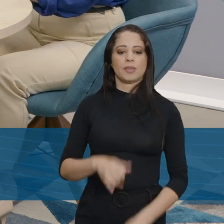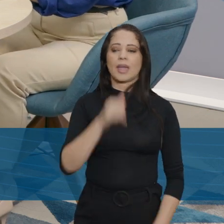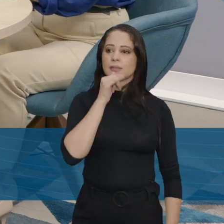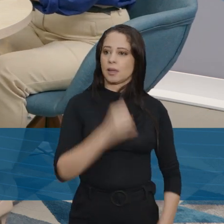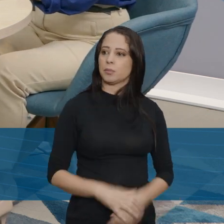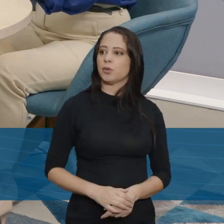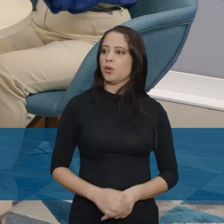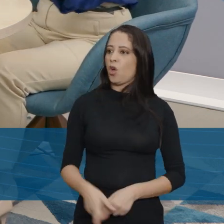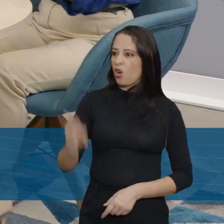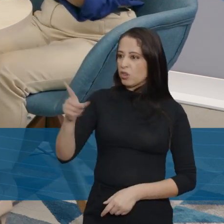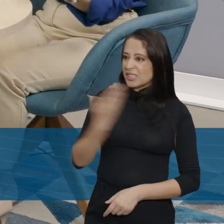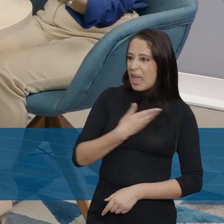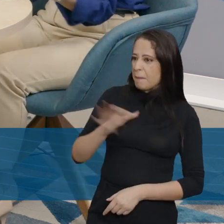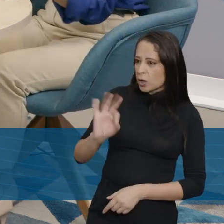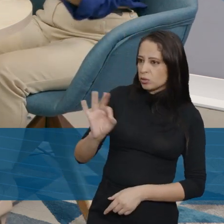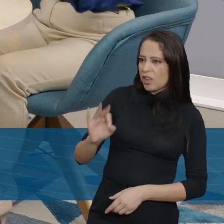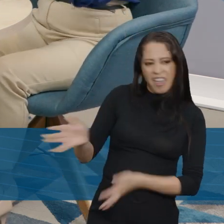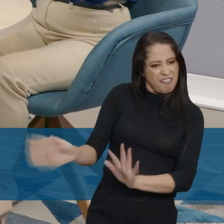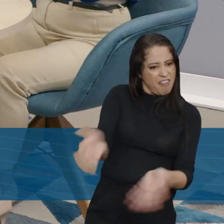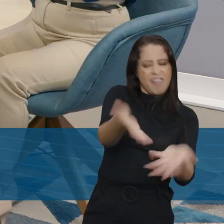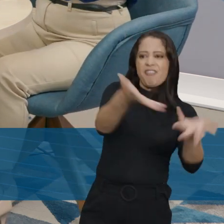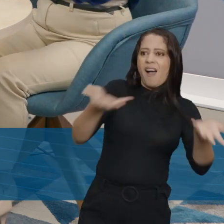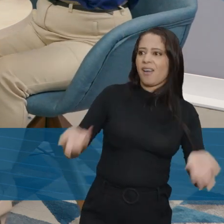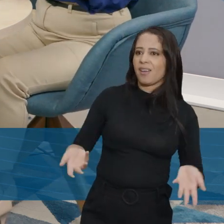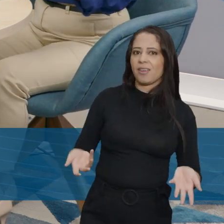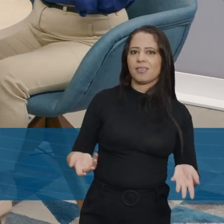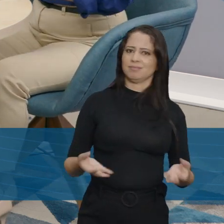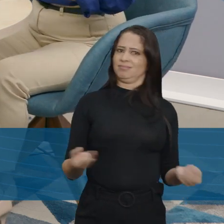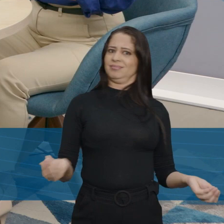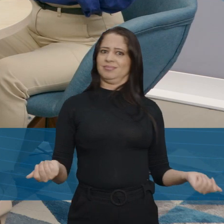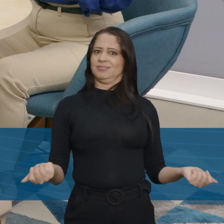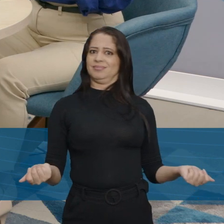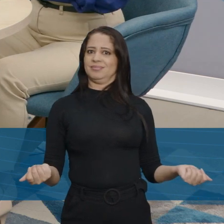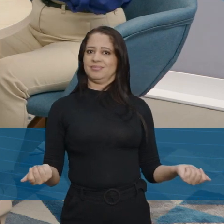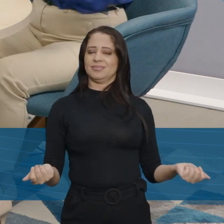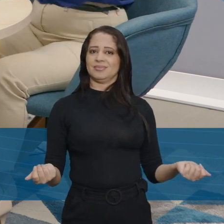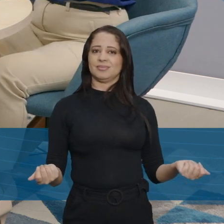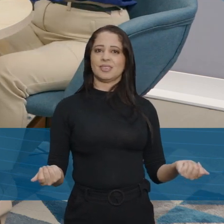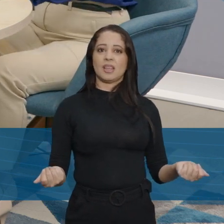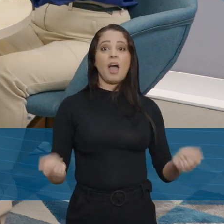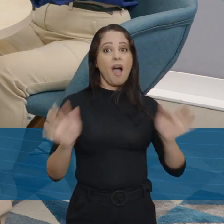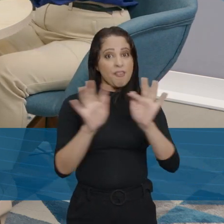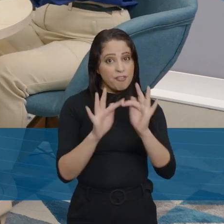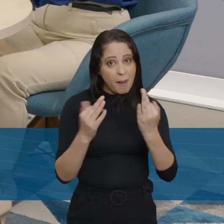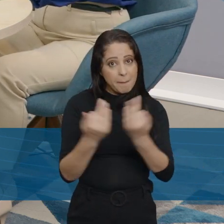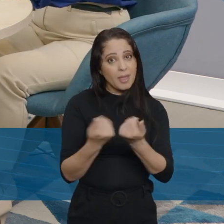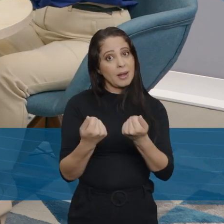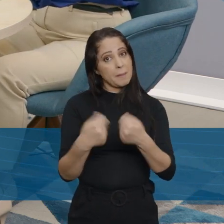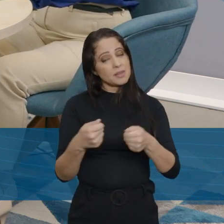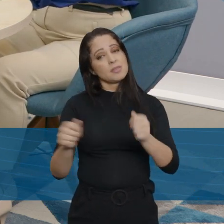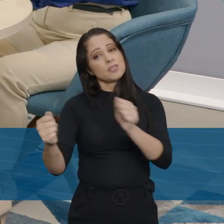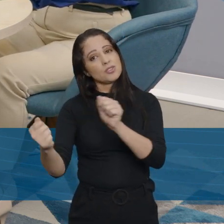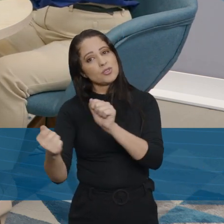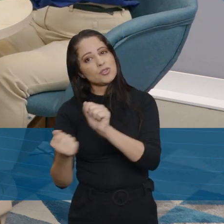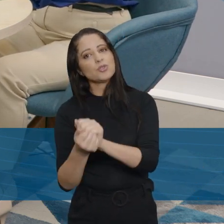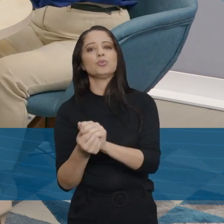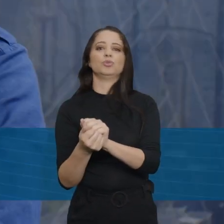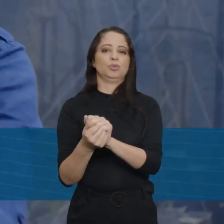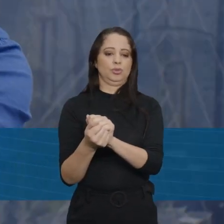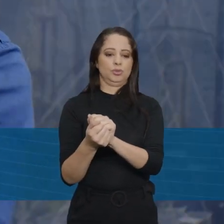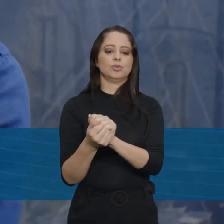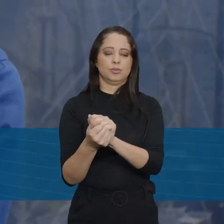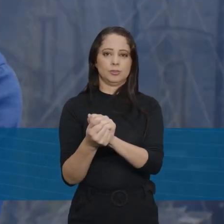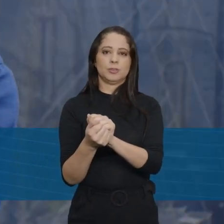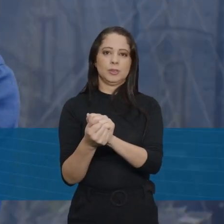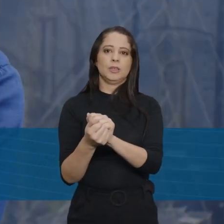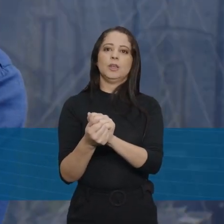vai fazer amigos. Com que recursos, né? Exatamente. Então, assim, é a família também tá junto. Não